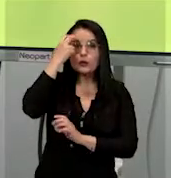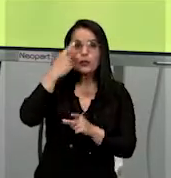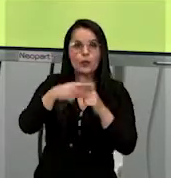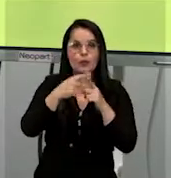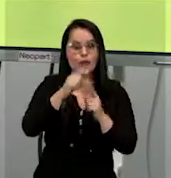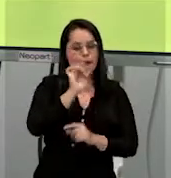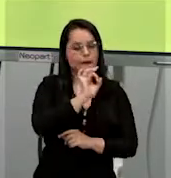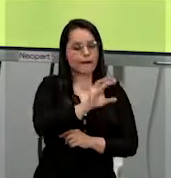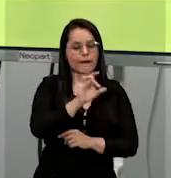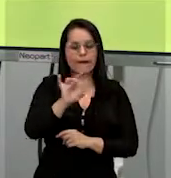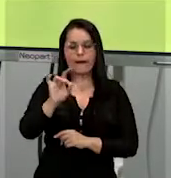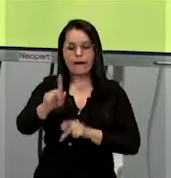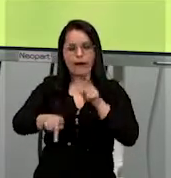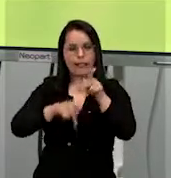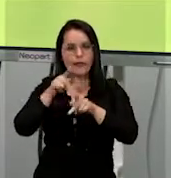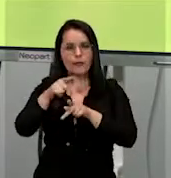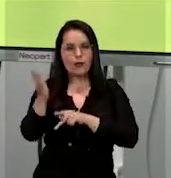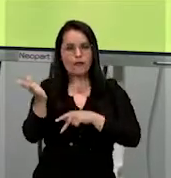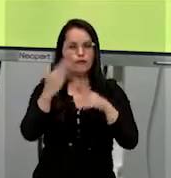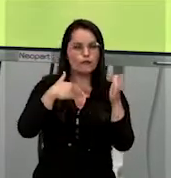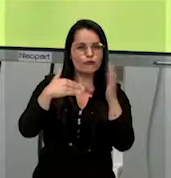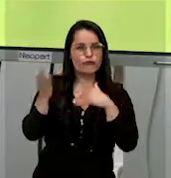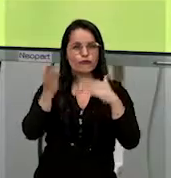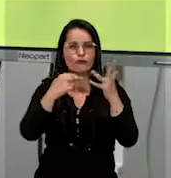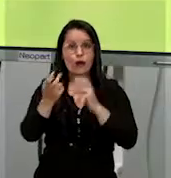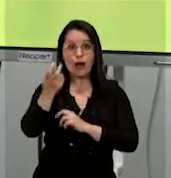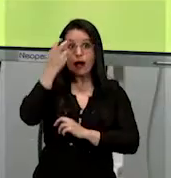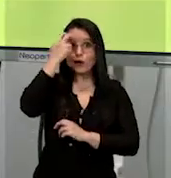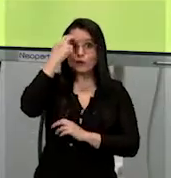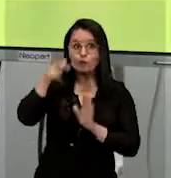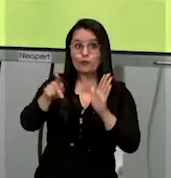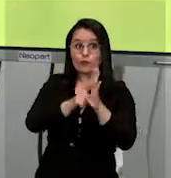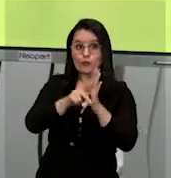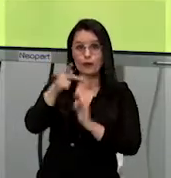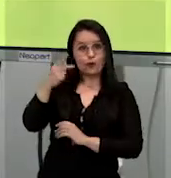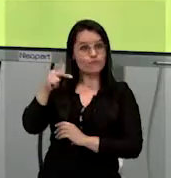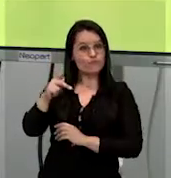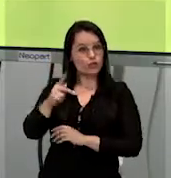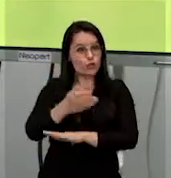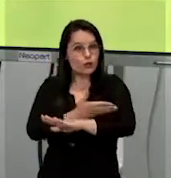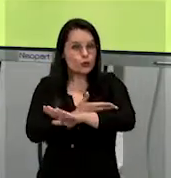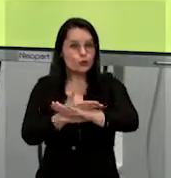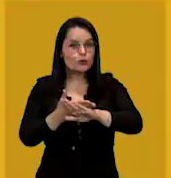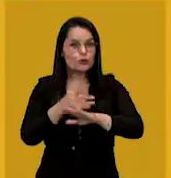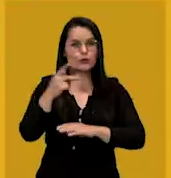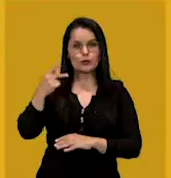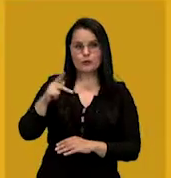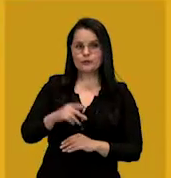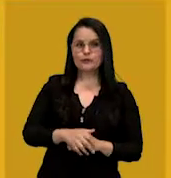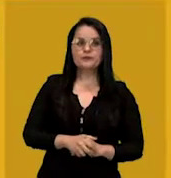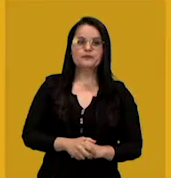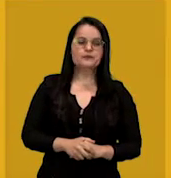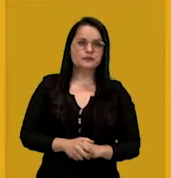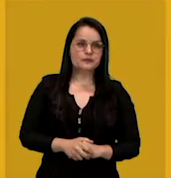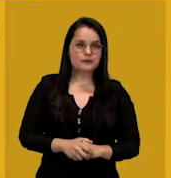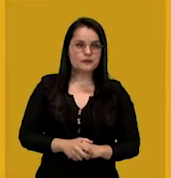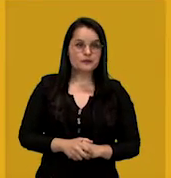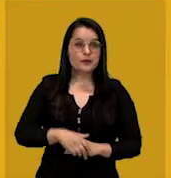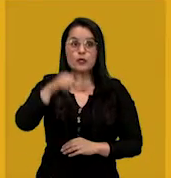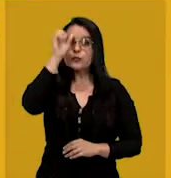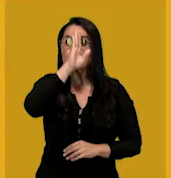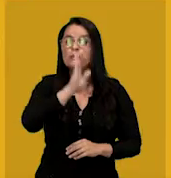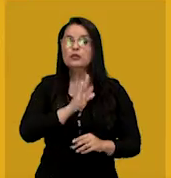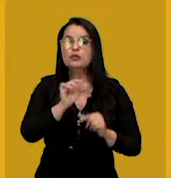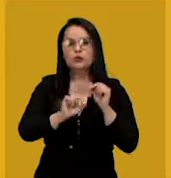cada povo que veio trouxe consigo a sua cultura, né, os seus hábitos. E o